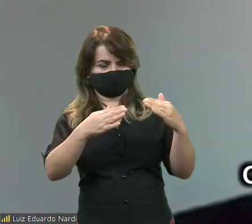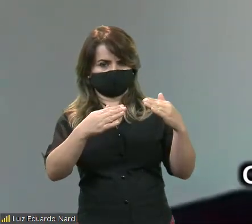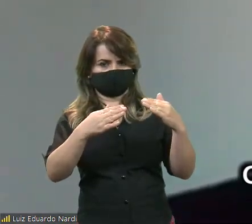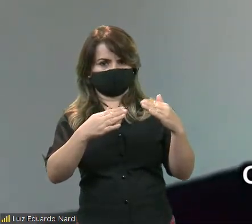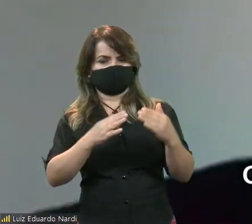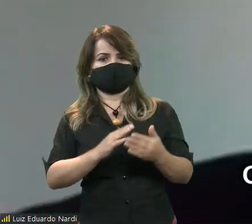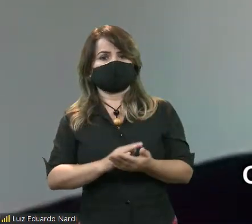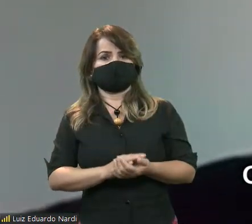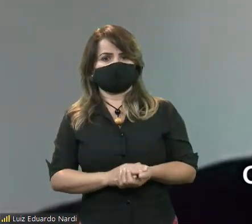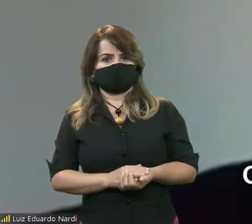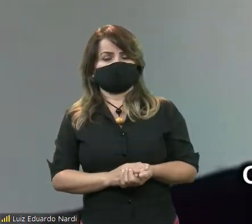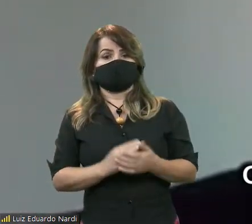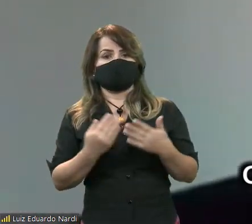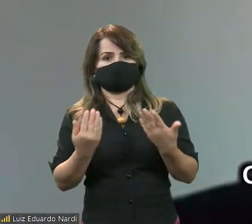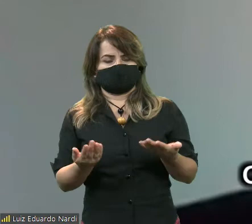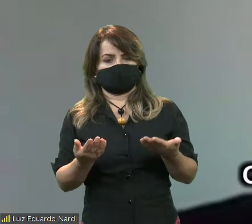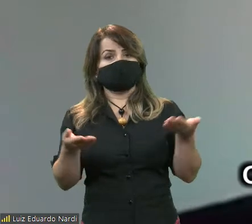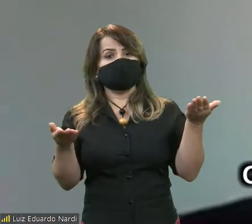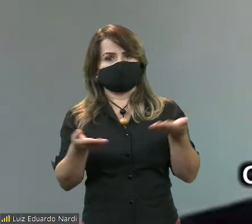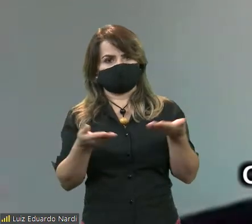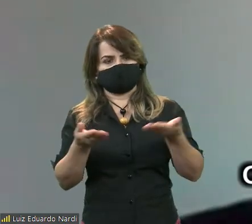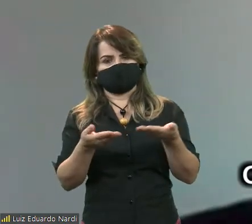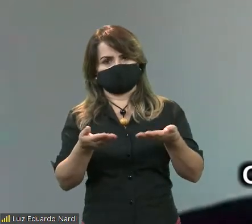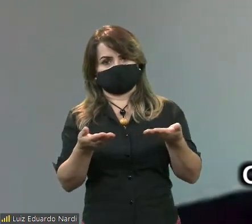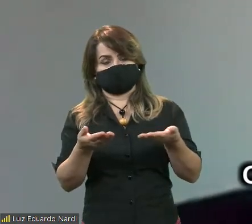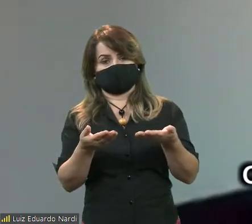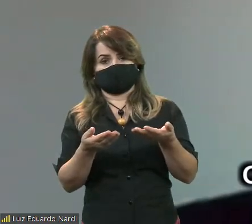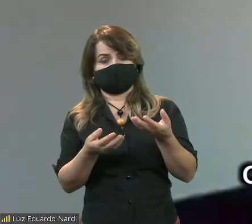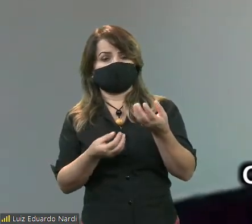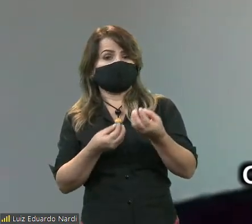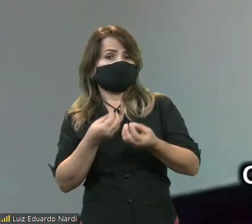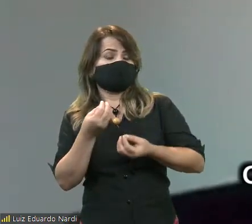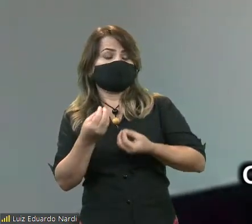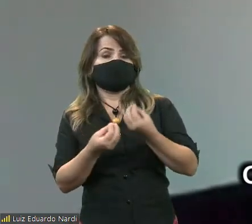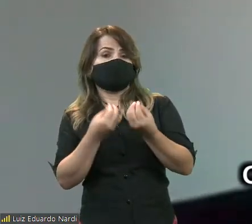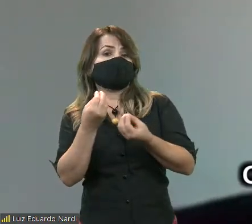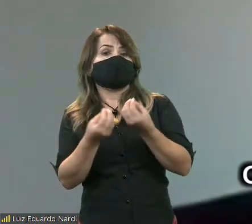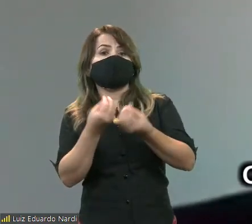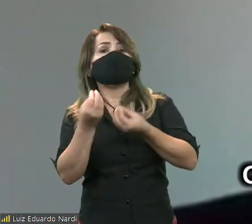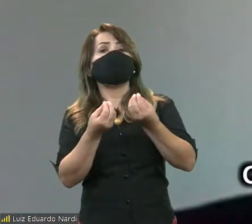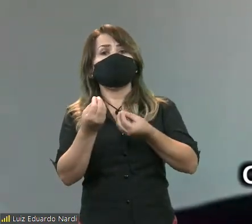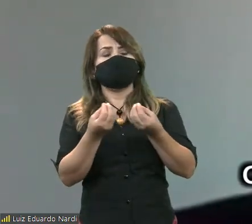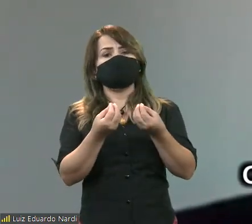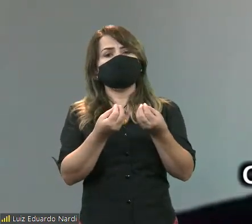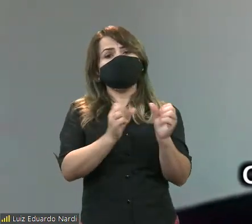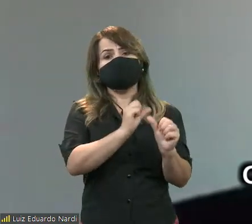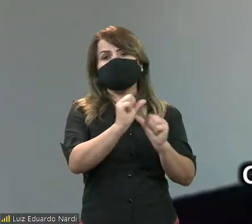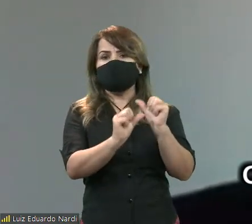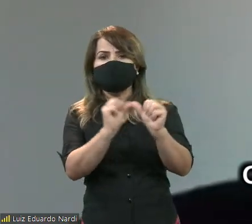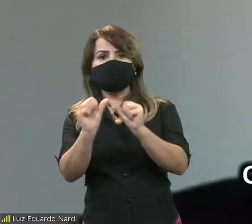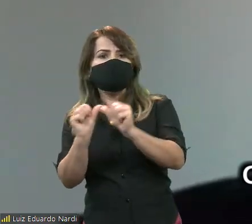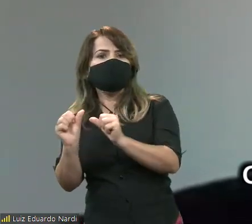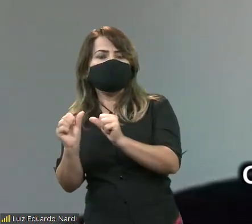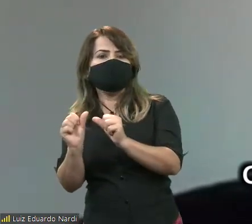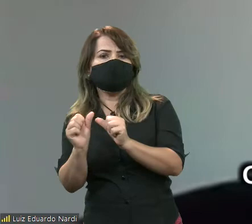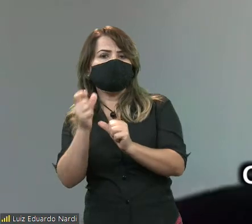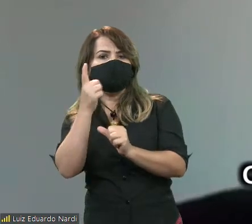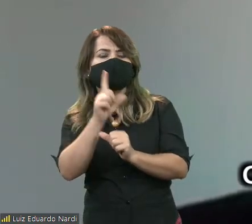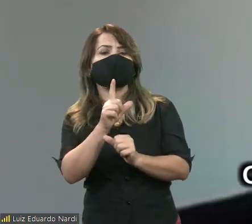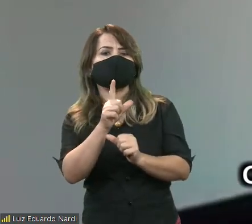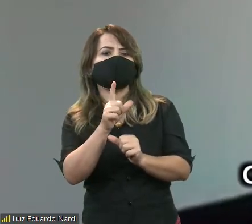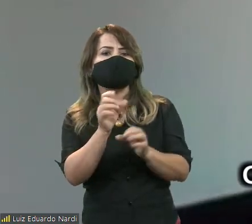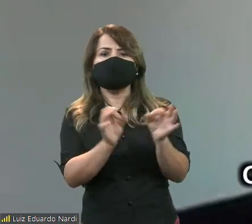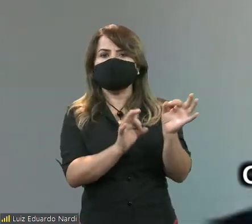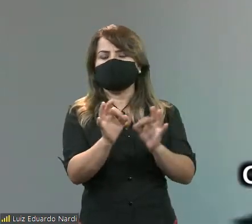Agora, nós vamos fazer que tipo de mudança que pode ser feita nesse